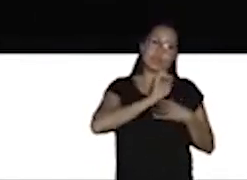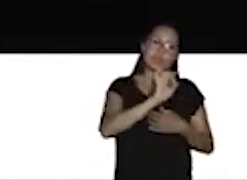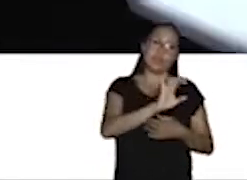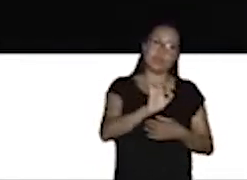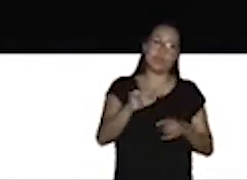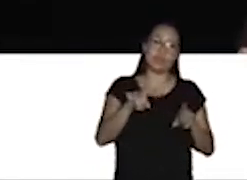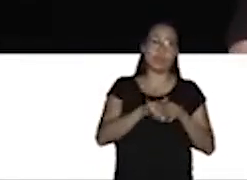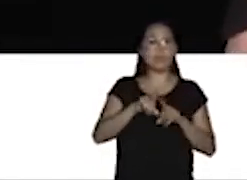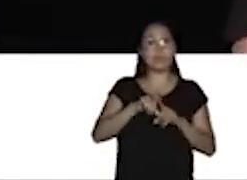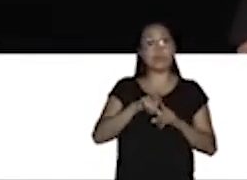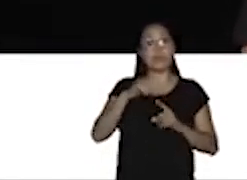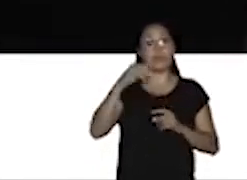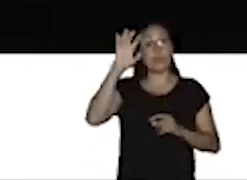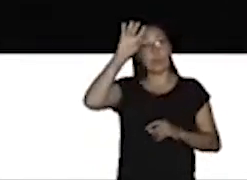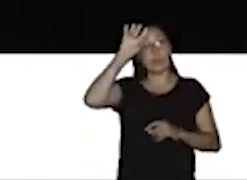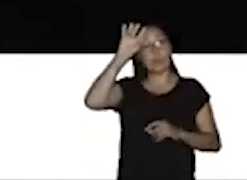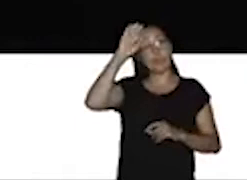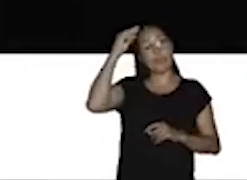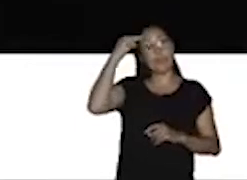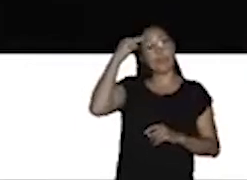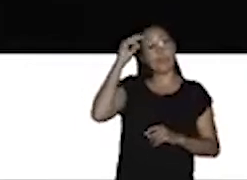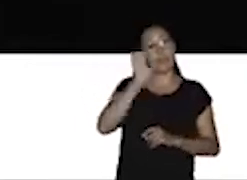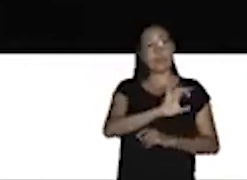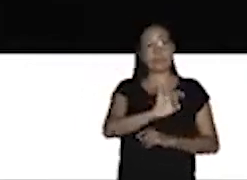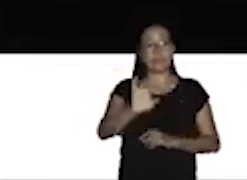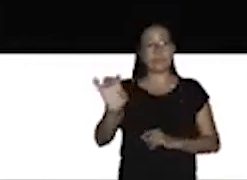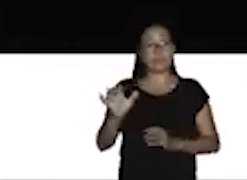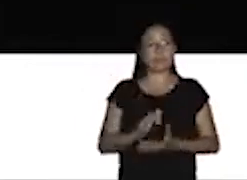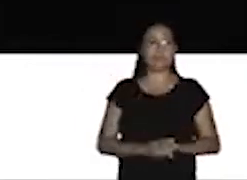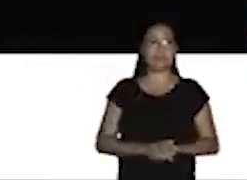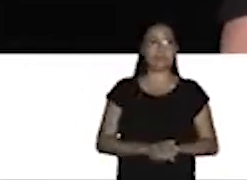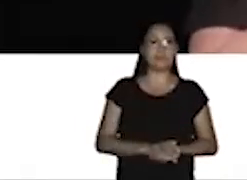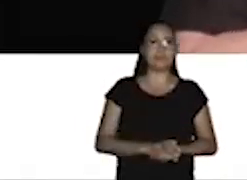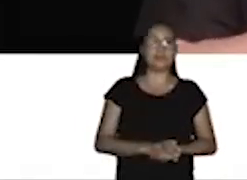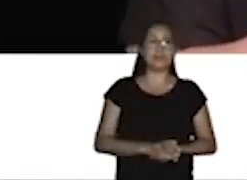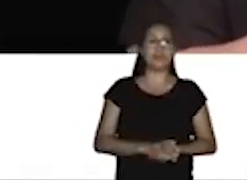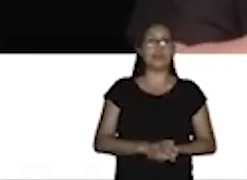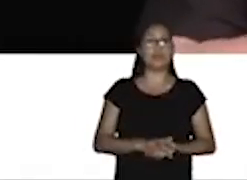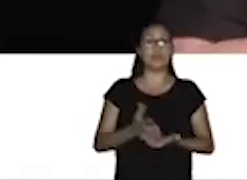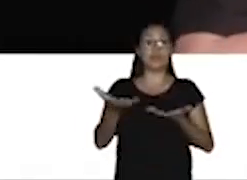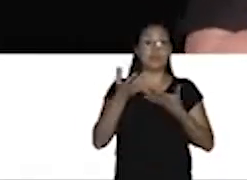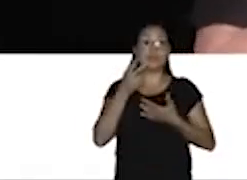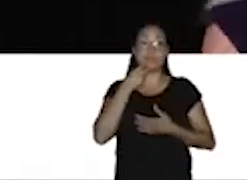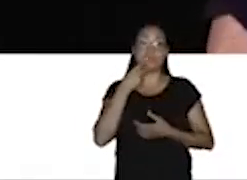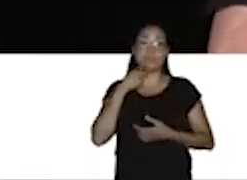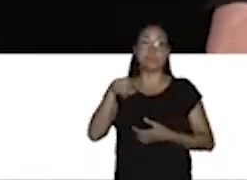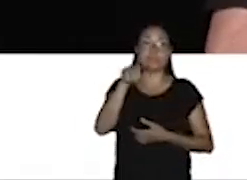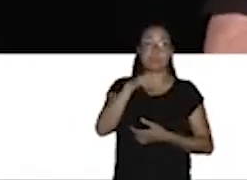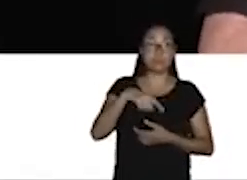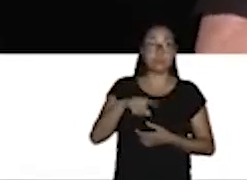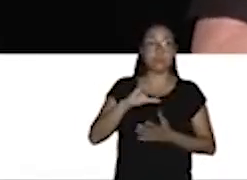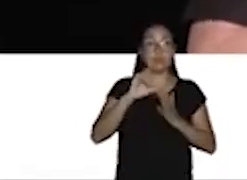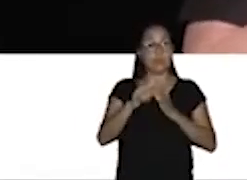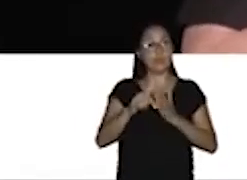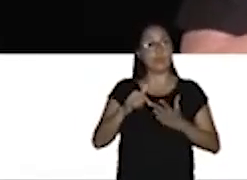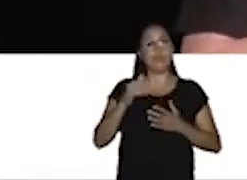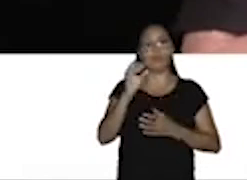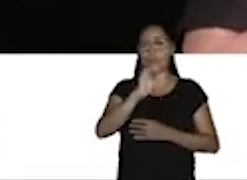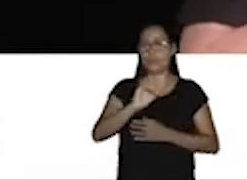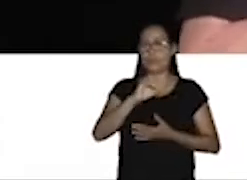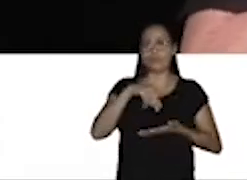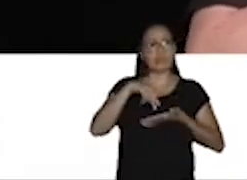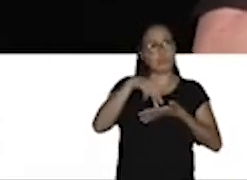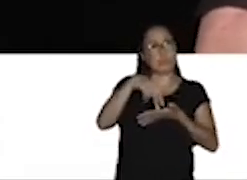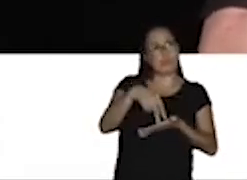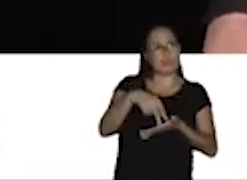porque todos nós somos um pouco Blau Nunes na vida. Exatamente. Gente, eu quero dizer para vocês que depois desse maravilhoso espetáculo do